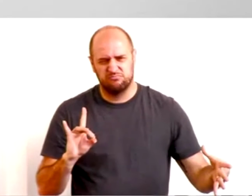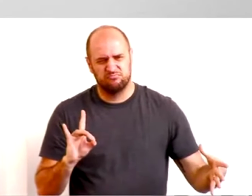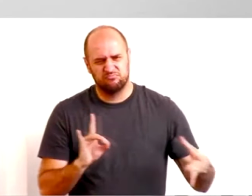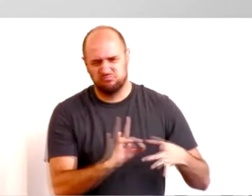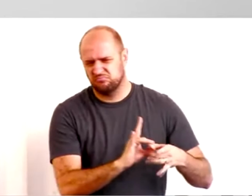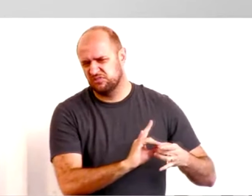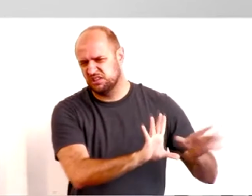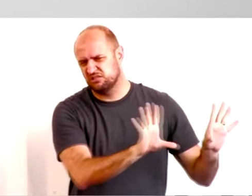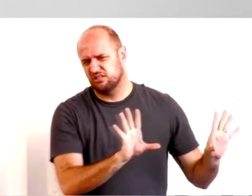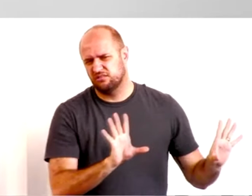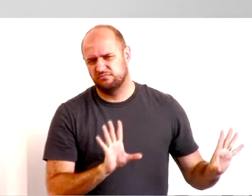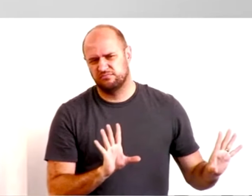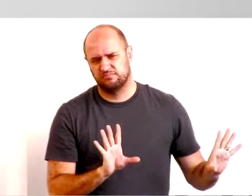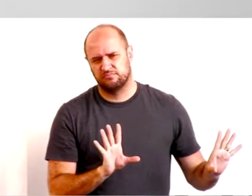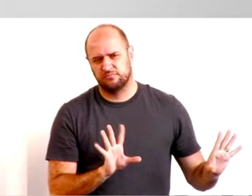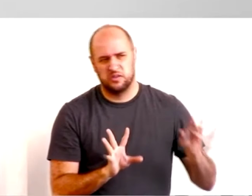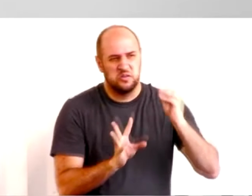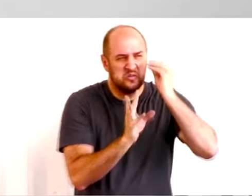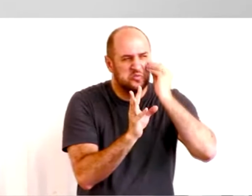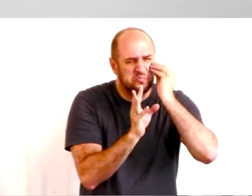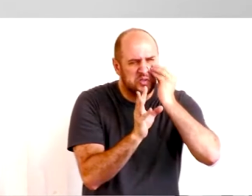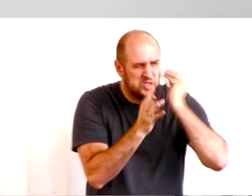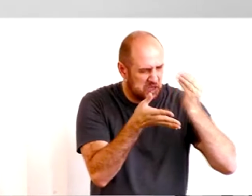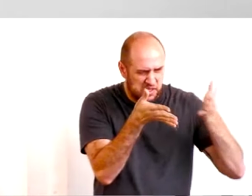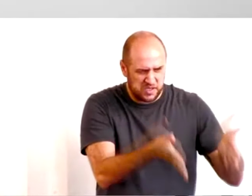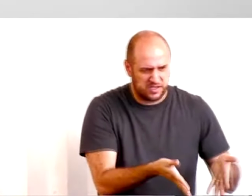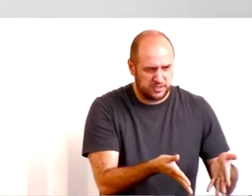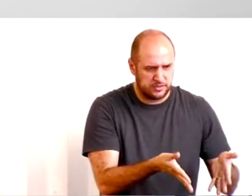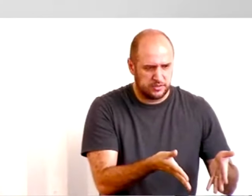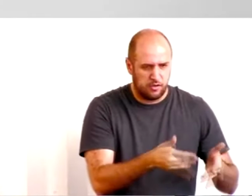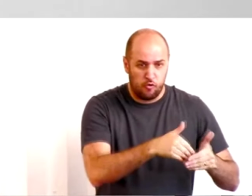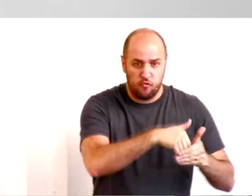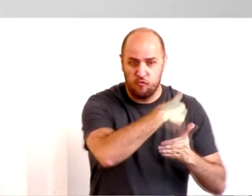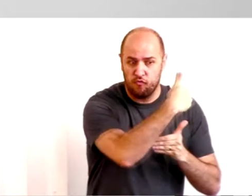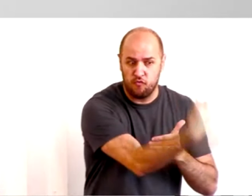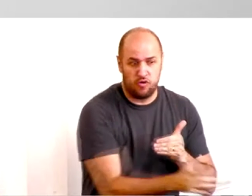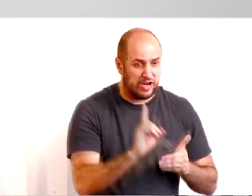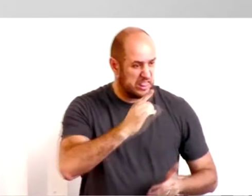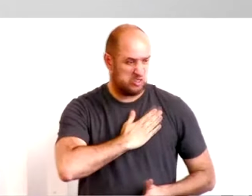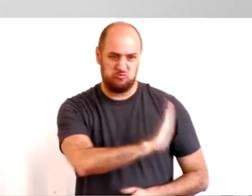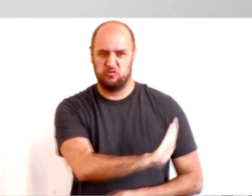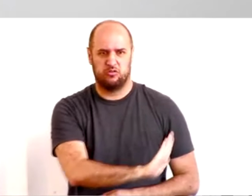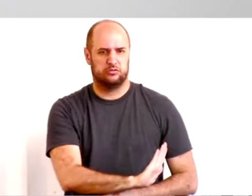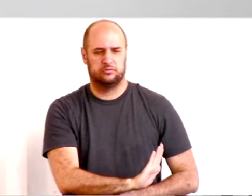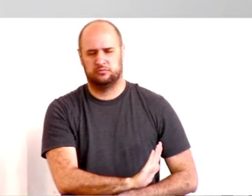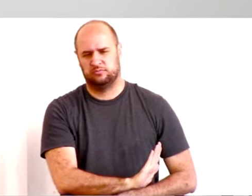que é vivenciado, experimentado, desfrutado fora da vontade de Deus,